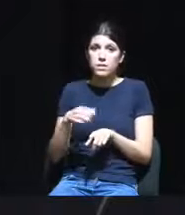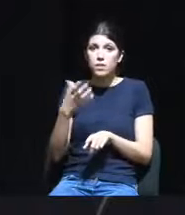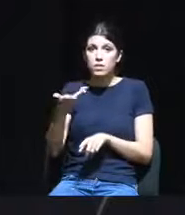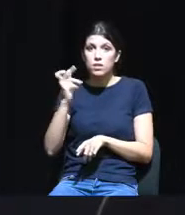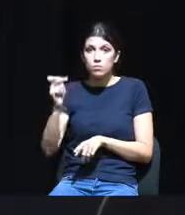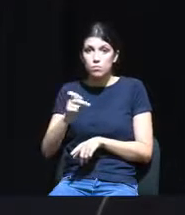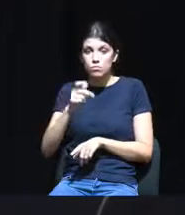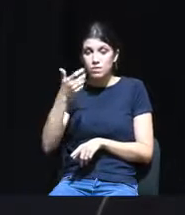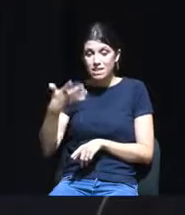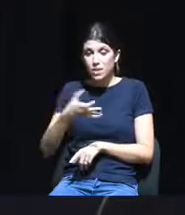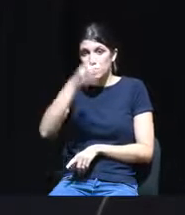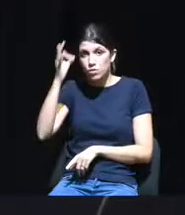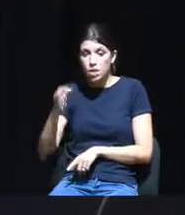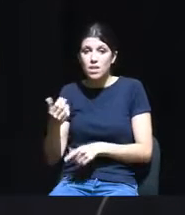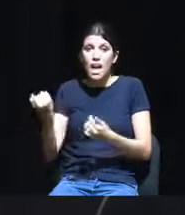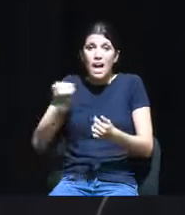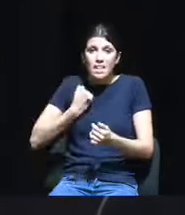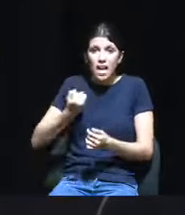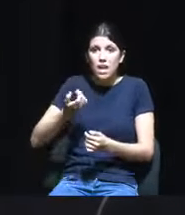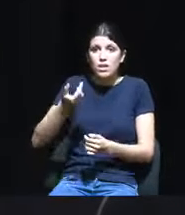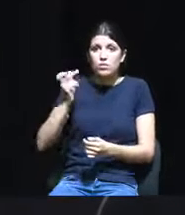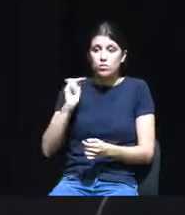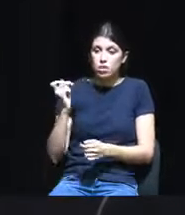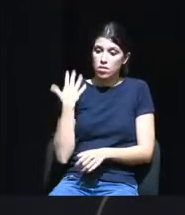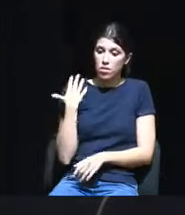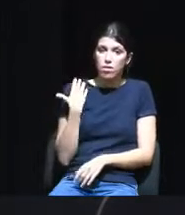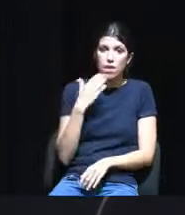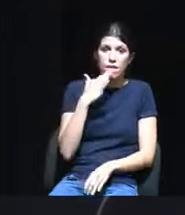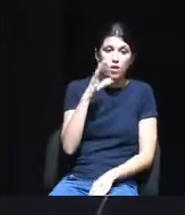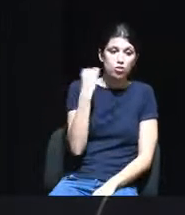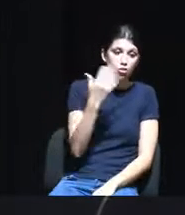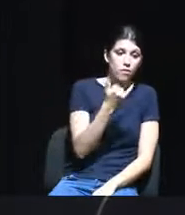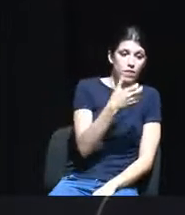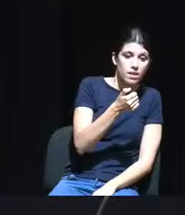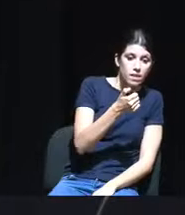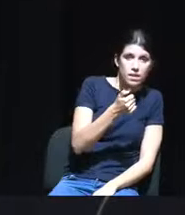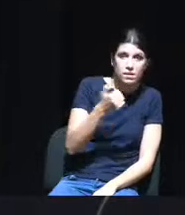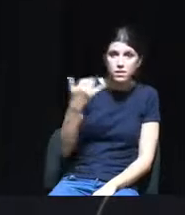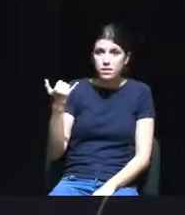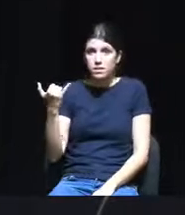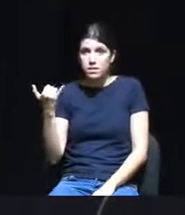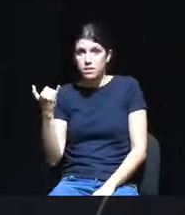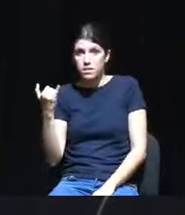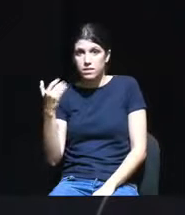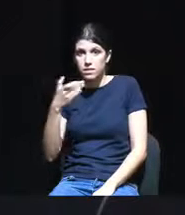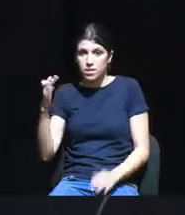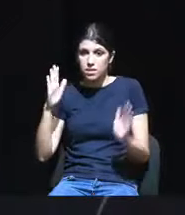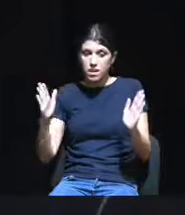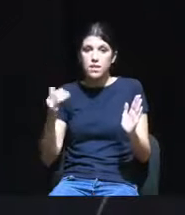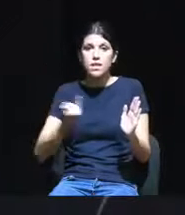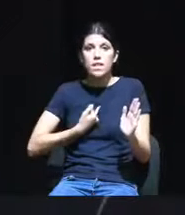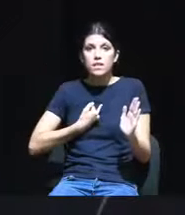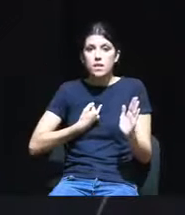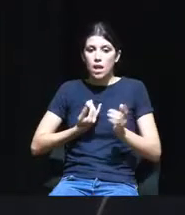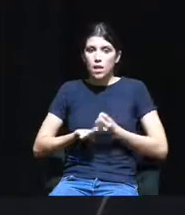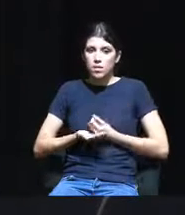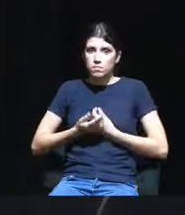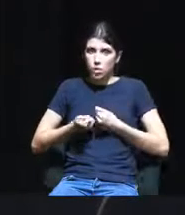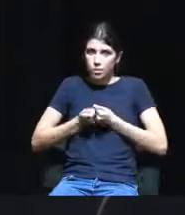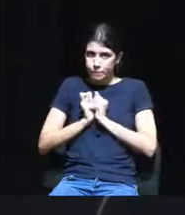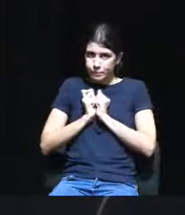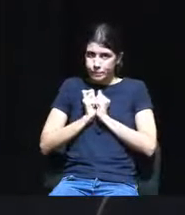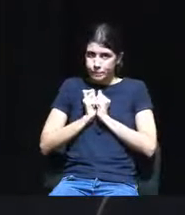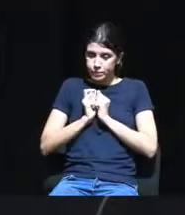nos últimos 5 anos. 28% dos jovens entre os 15 e os 17 anos de idade esconderam sua identidade na escola. Ainda se